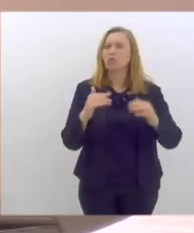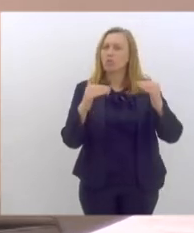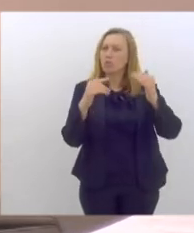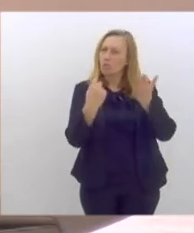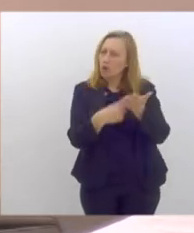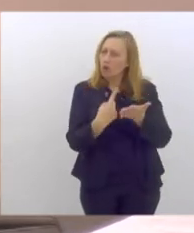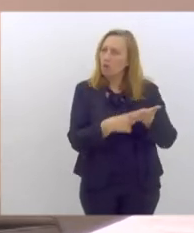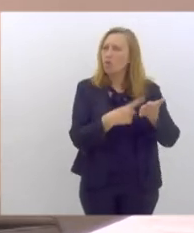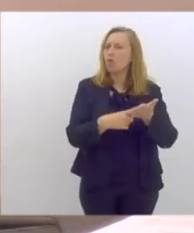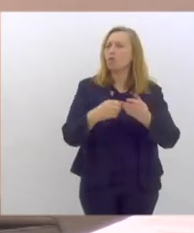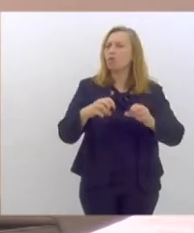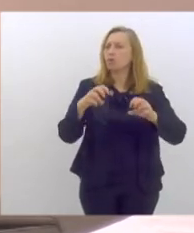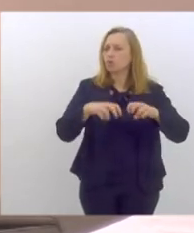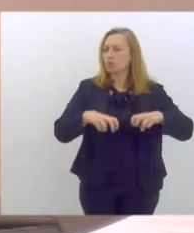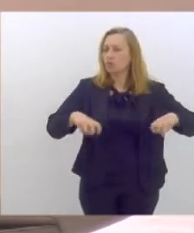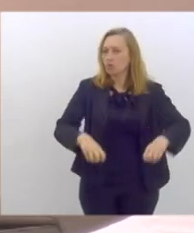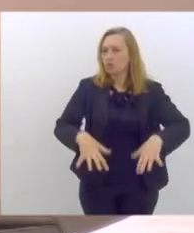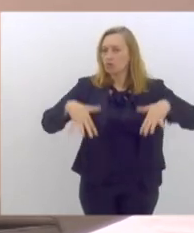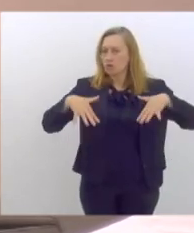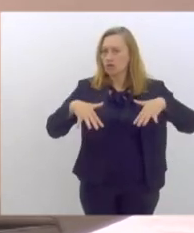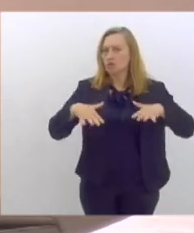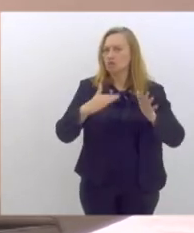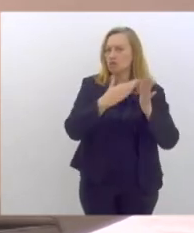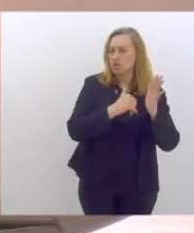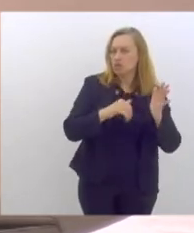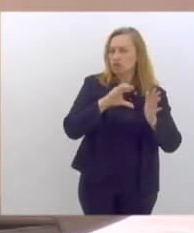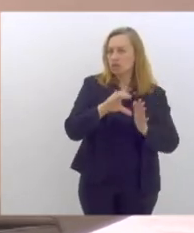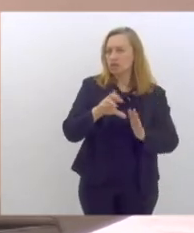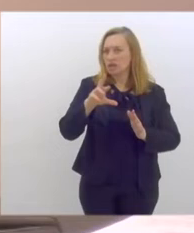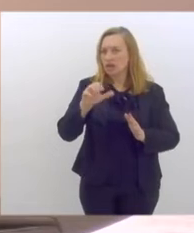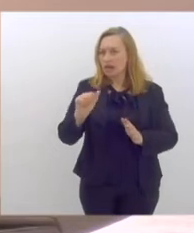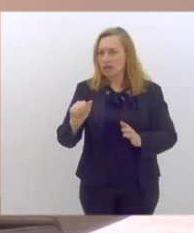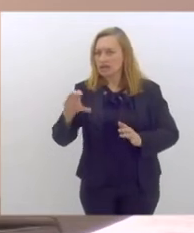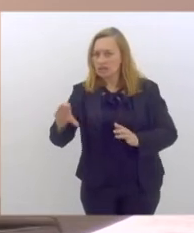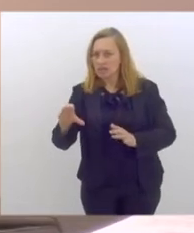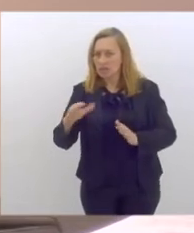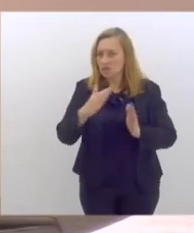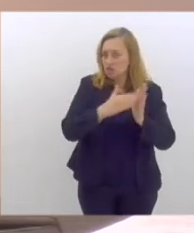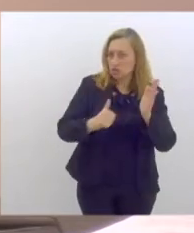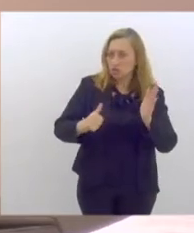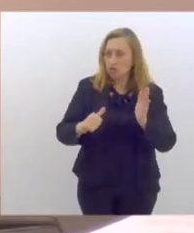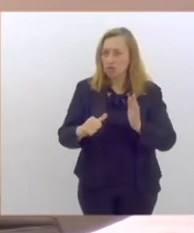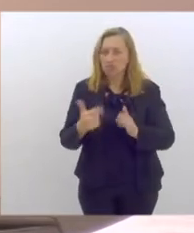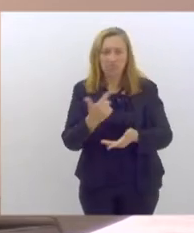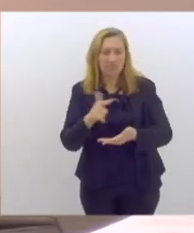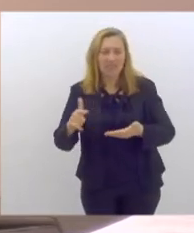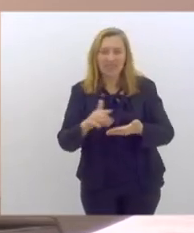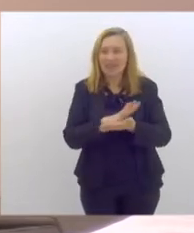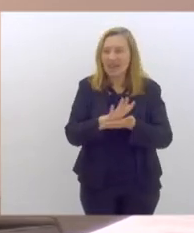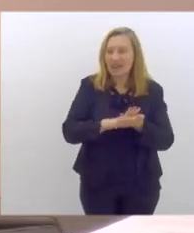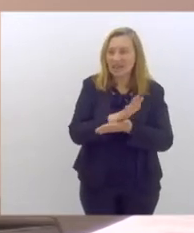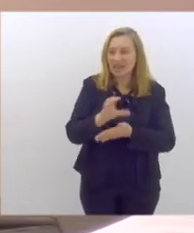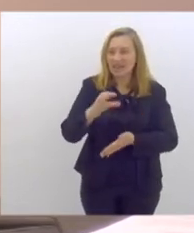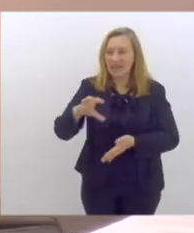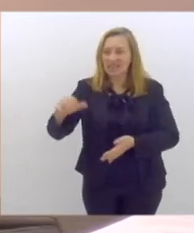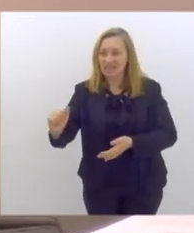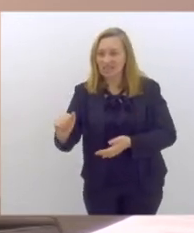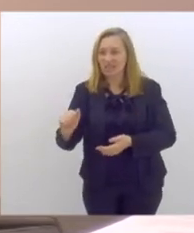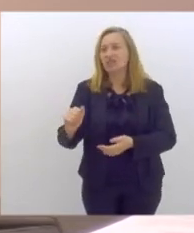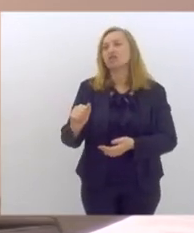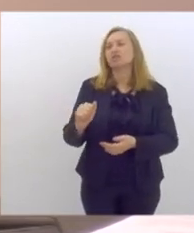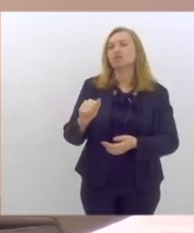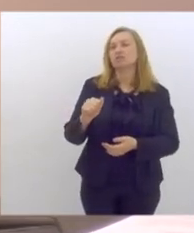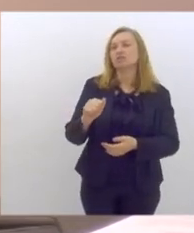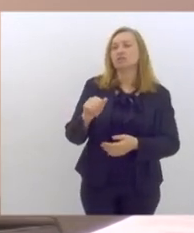acordo em plenário se tirou o caçador fora até porque eu não tenho nada mais a caçar no Rio de Janeiro né já calçado tudo